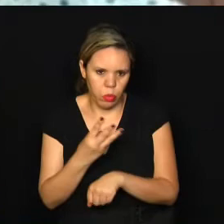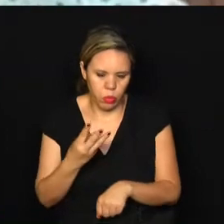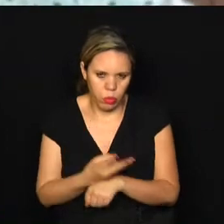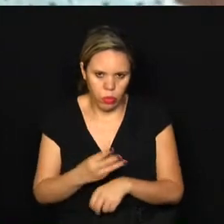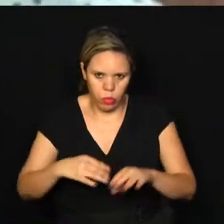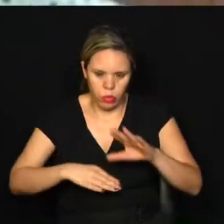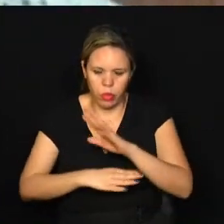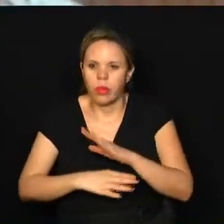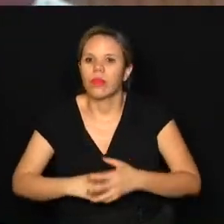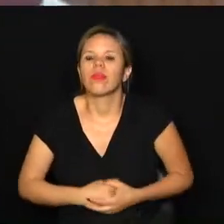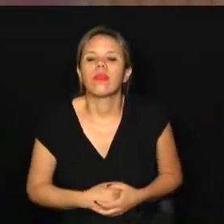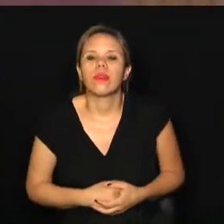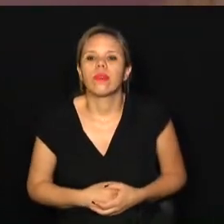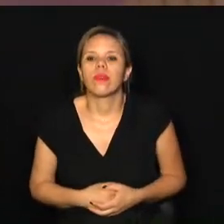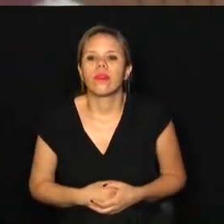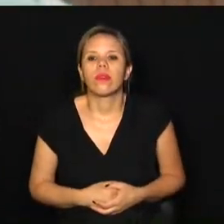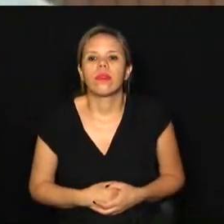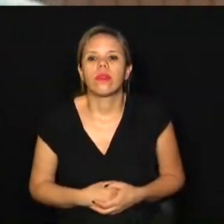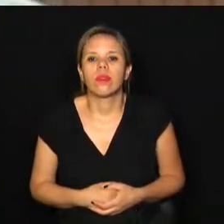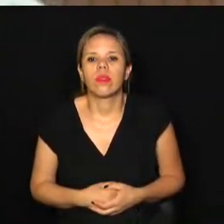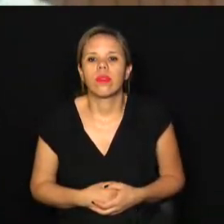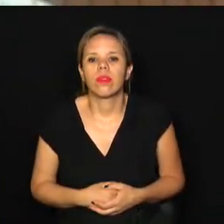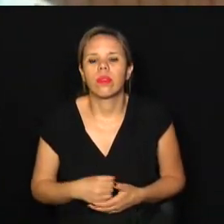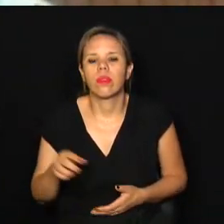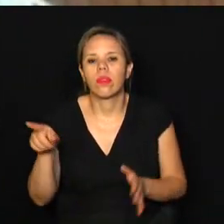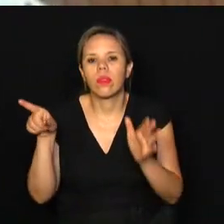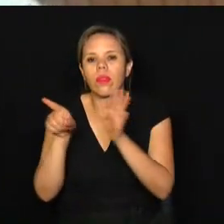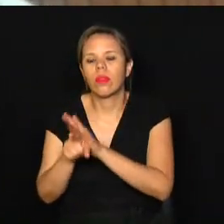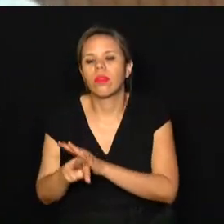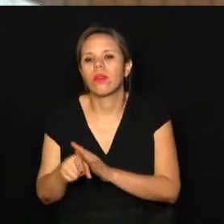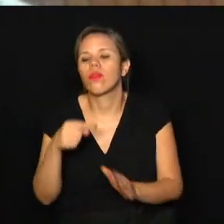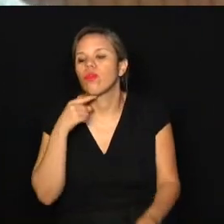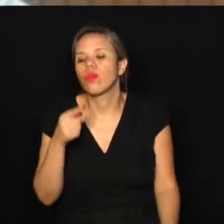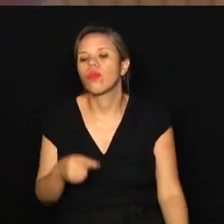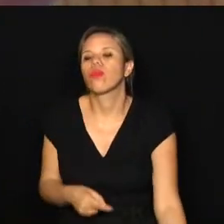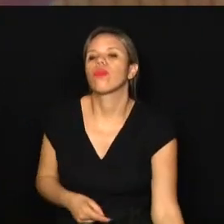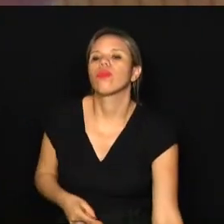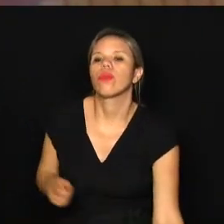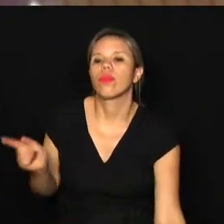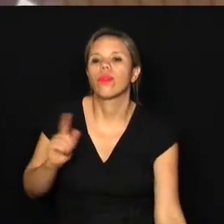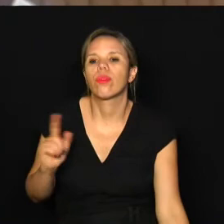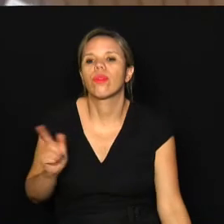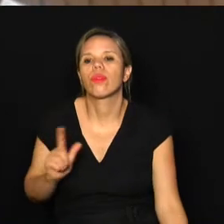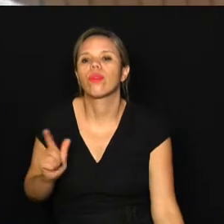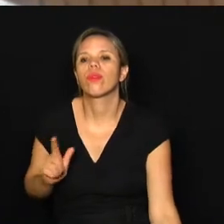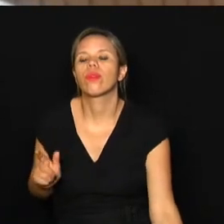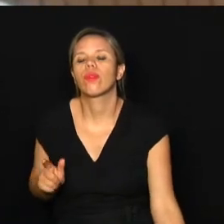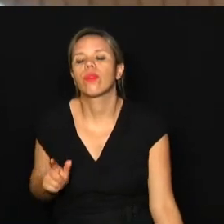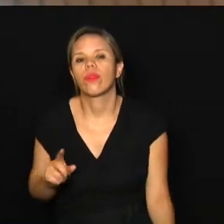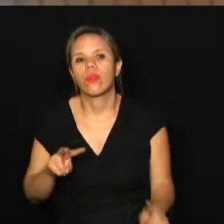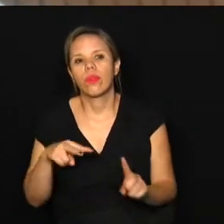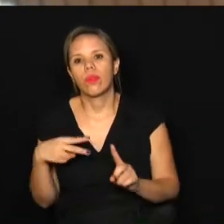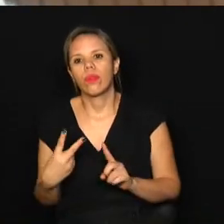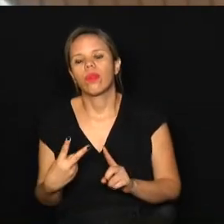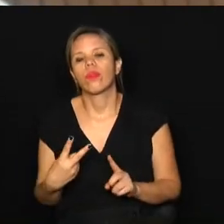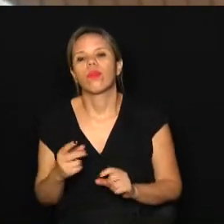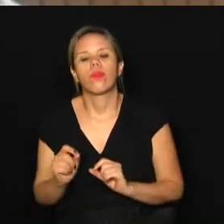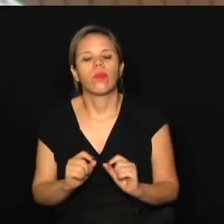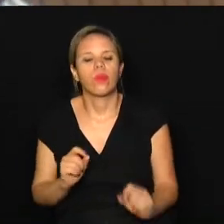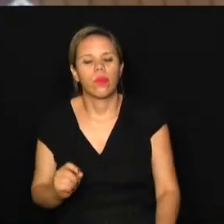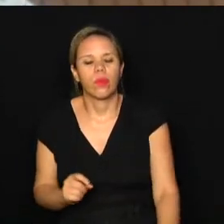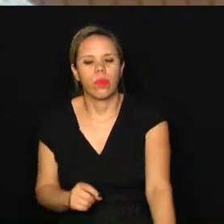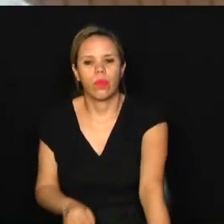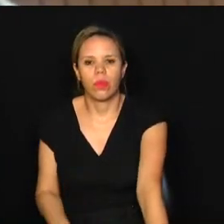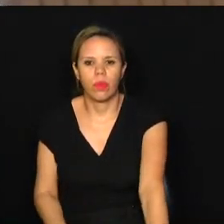Câmara Municipal de Campinas. Tarcísio, uma pergunta que não quer calar, lógico, a expectativa